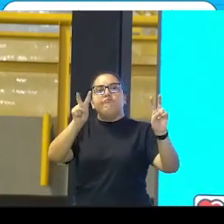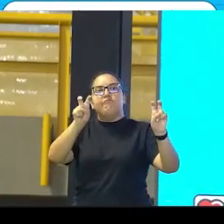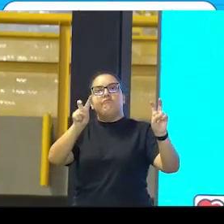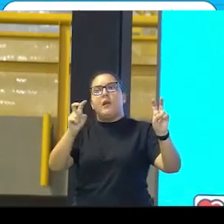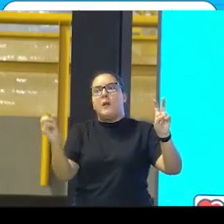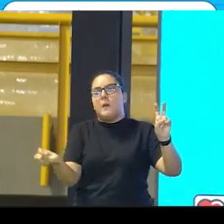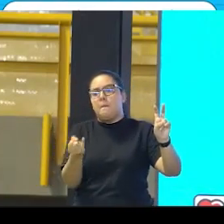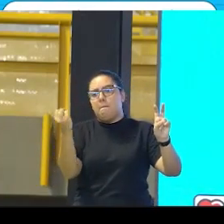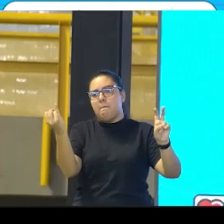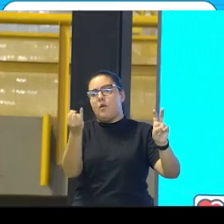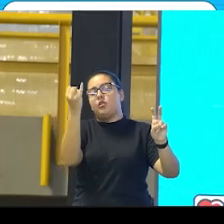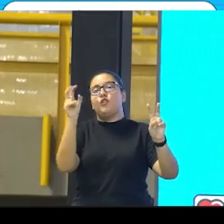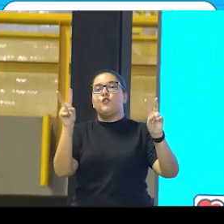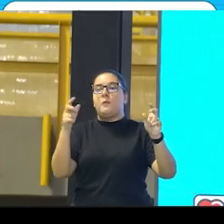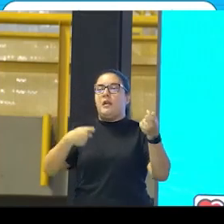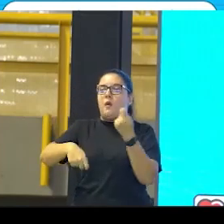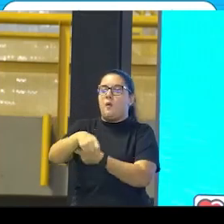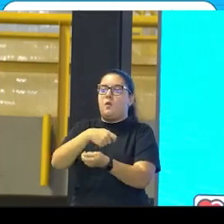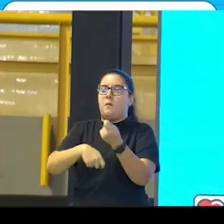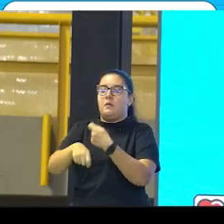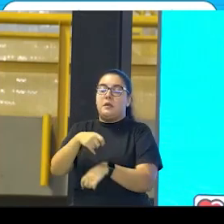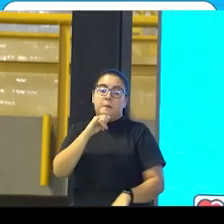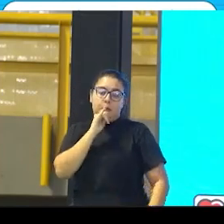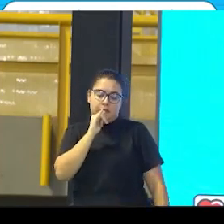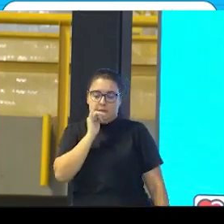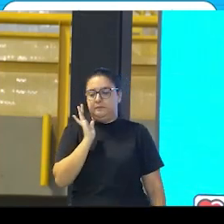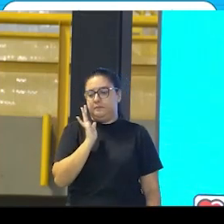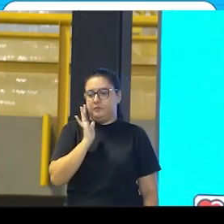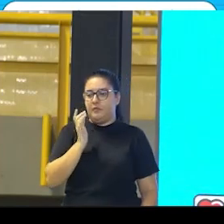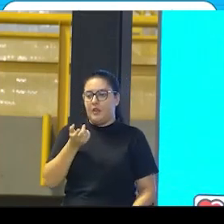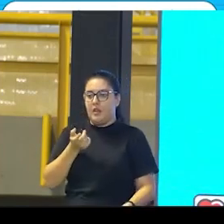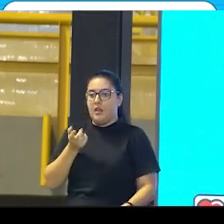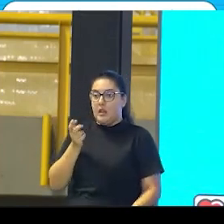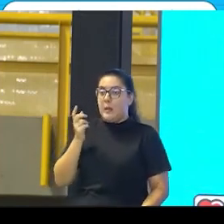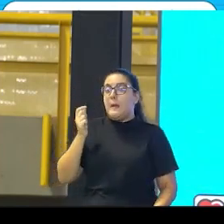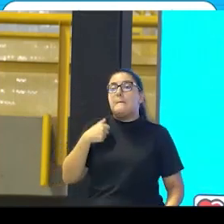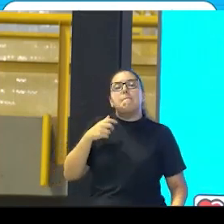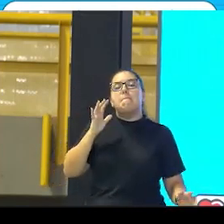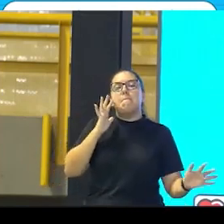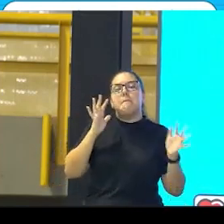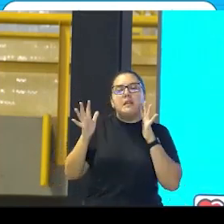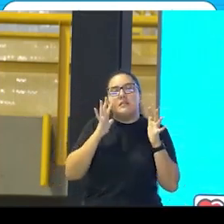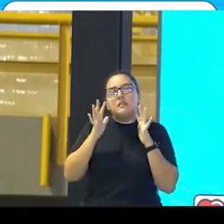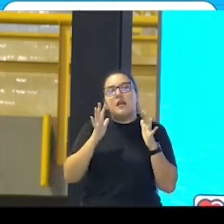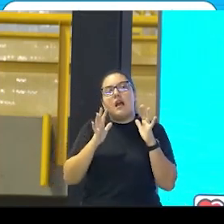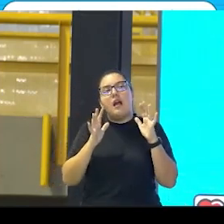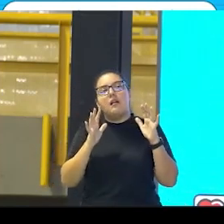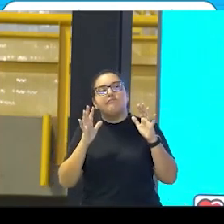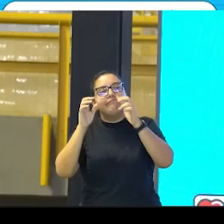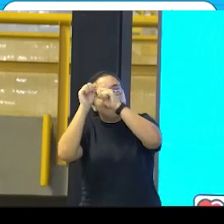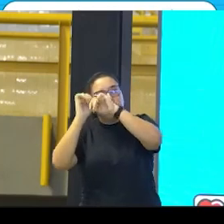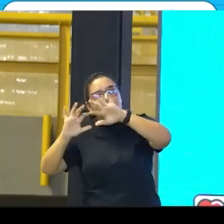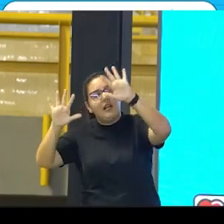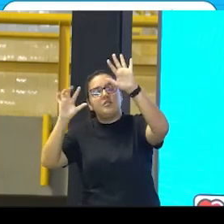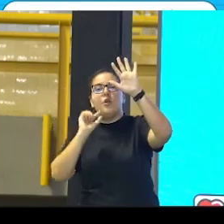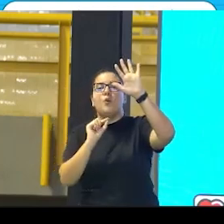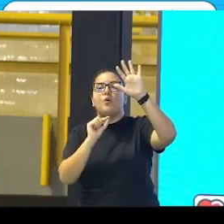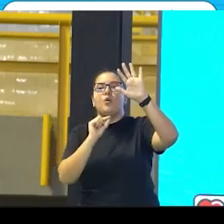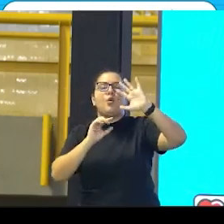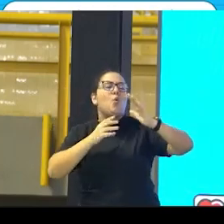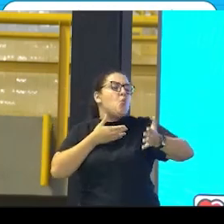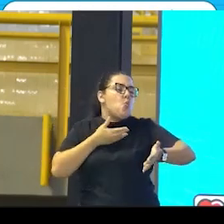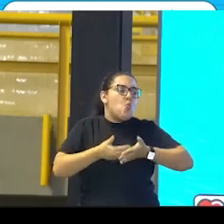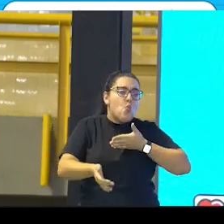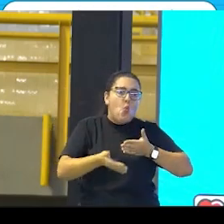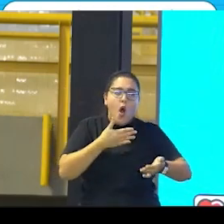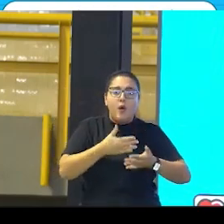de produção econômica. Você só pode ousar, pensar, imaginar. Todo e